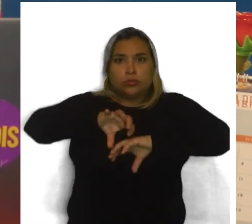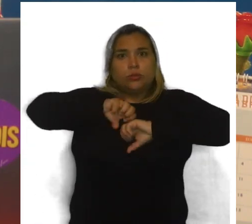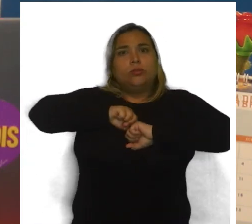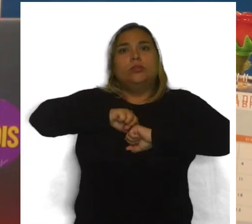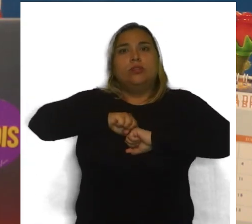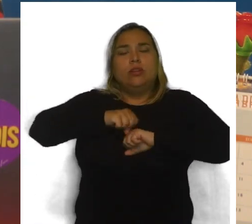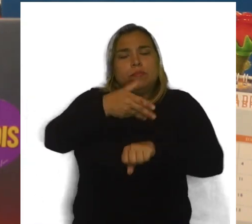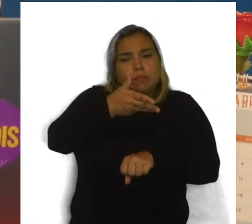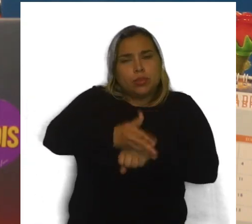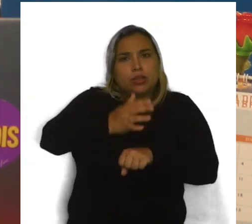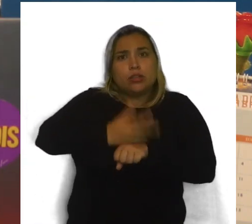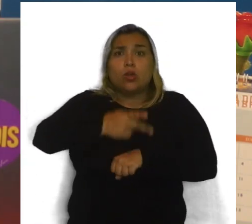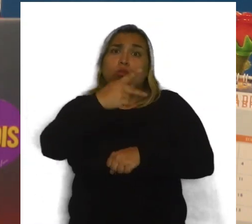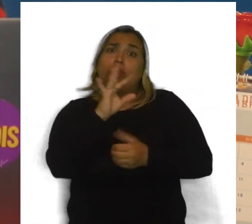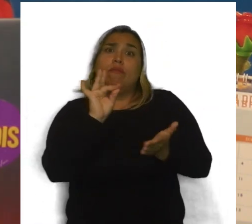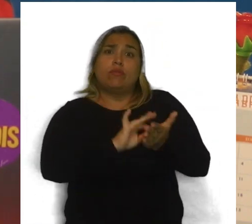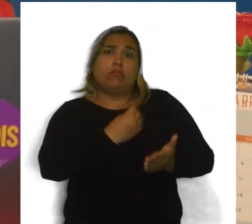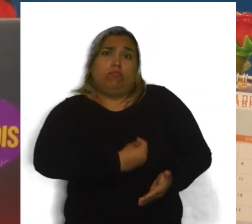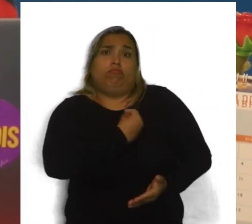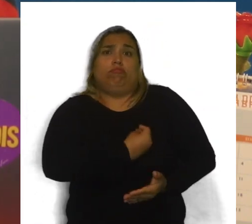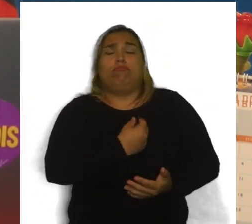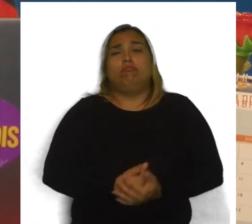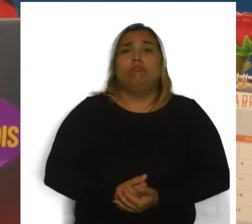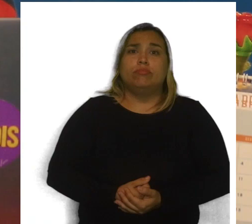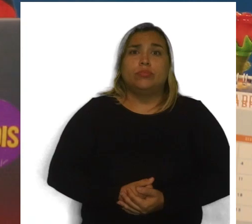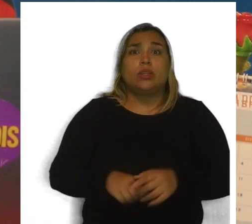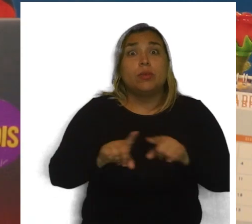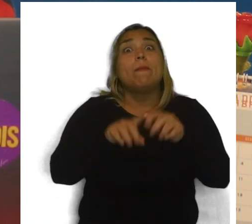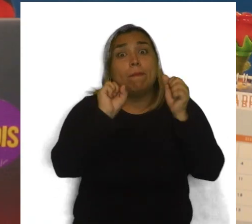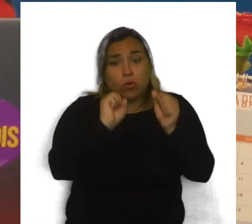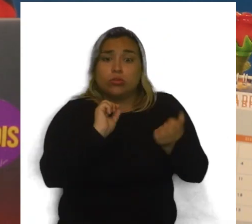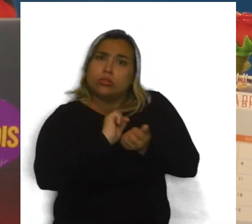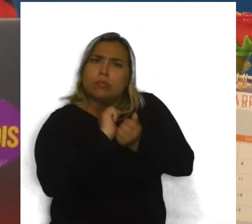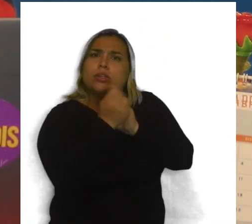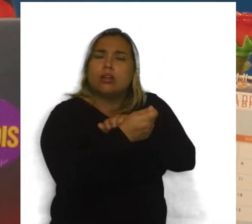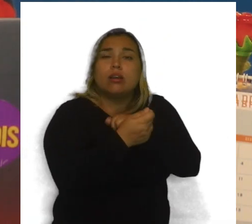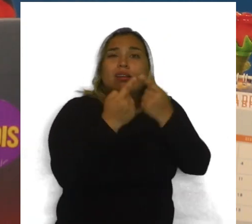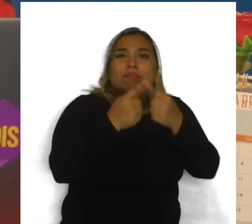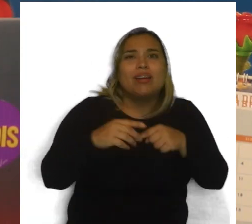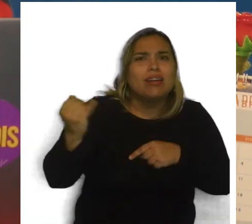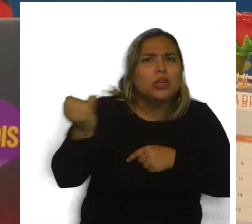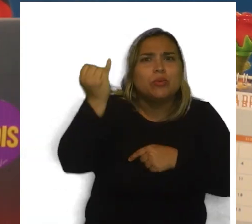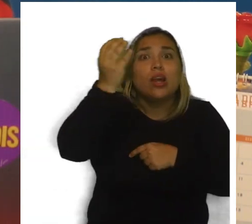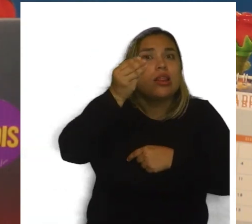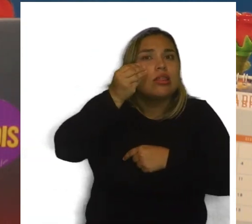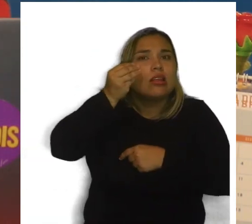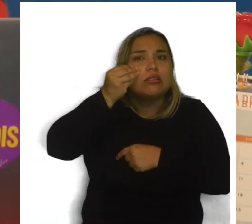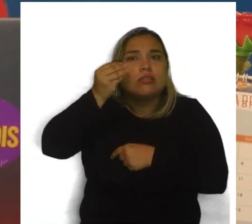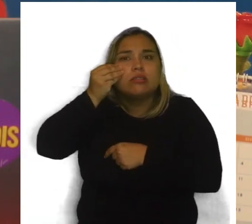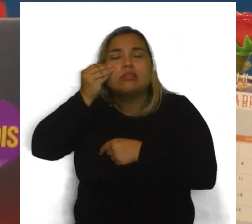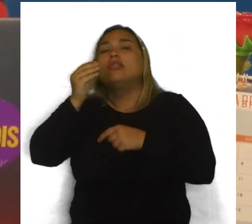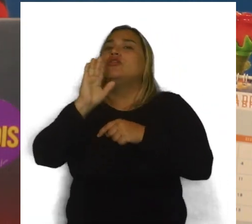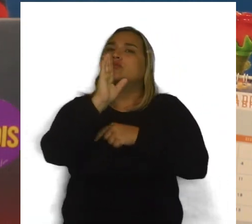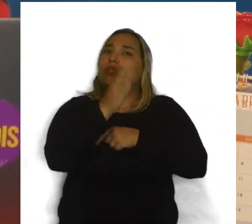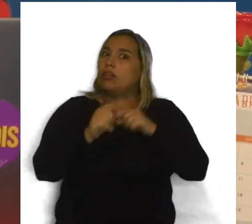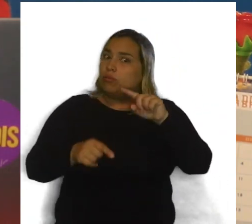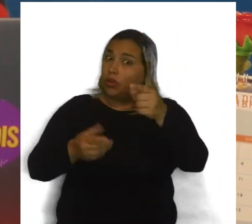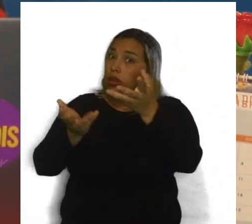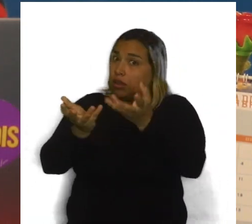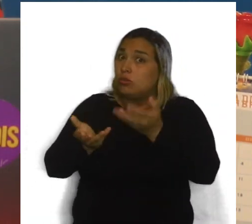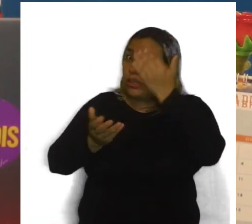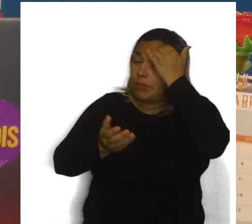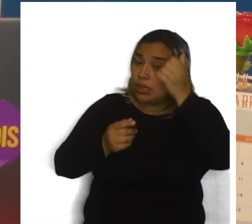e exercita na tua realidade. Adapta se precisar. O importante é testar. Depois queremos saber se